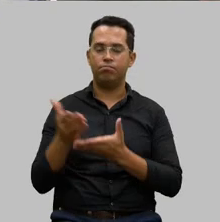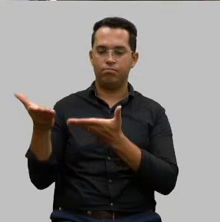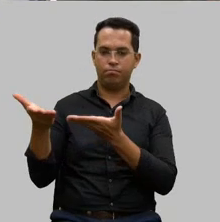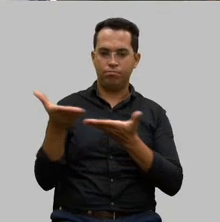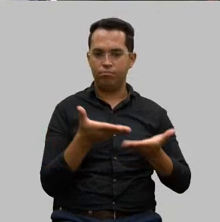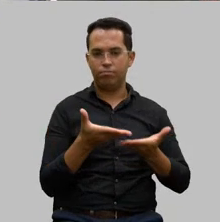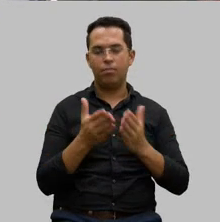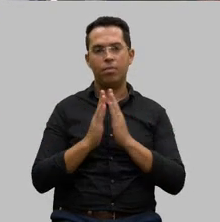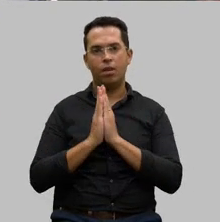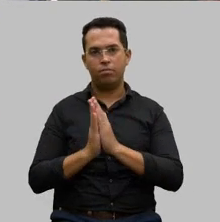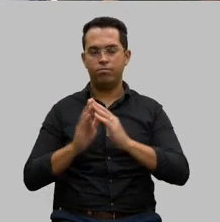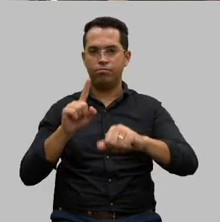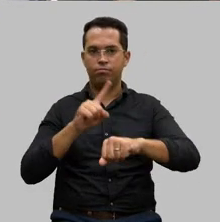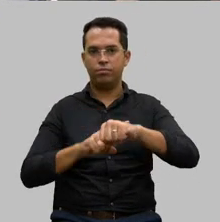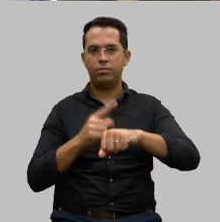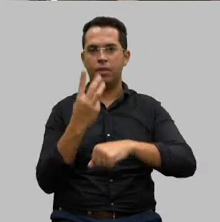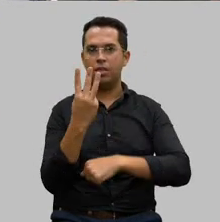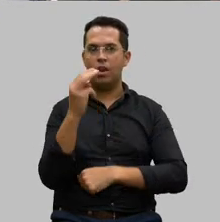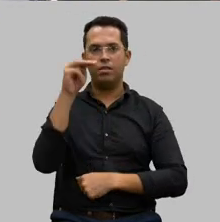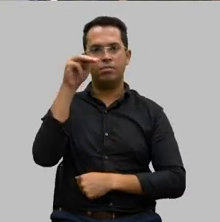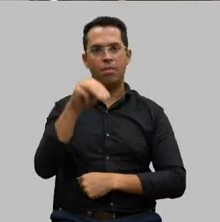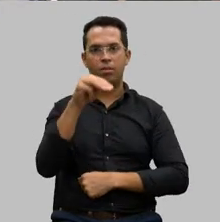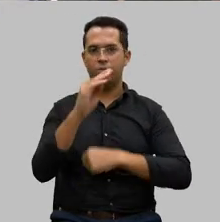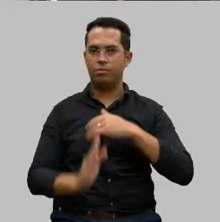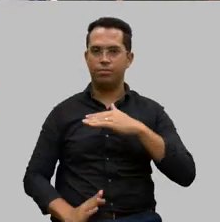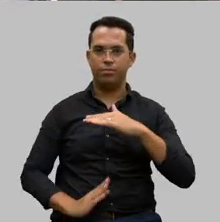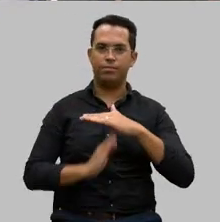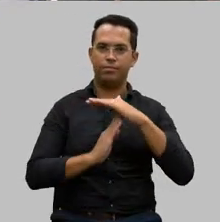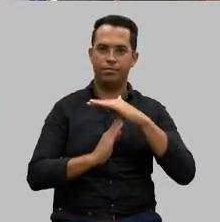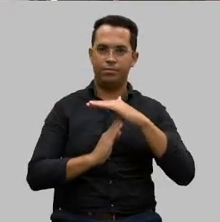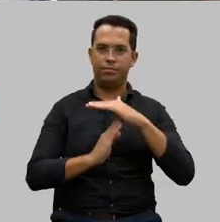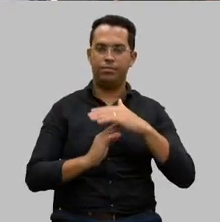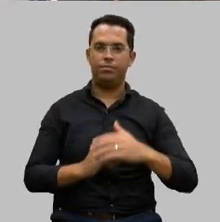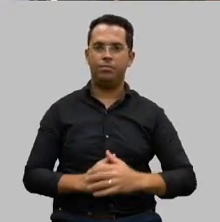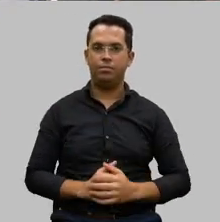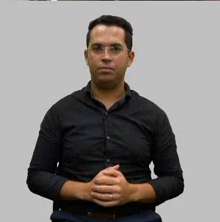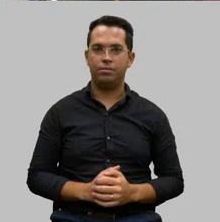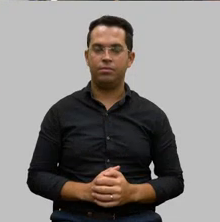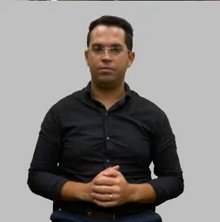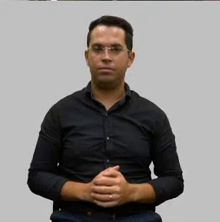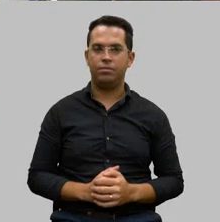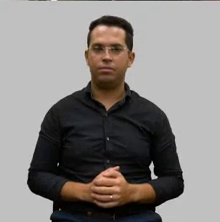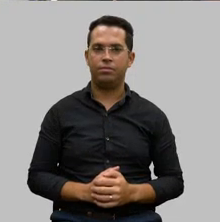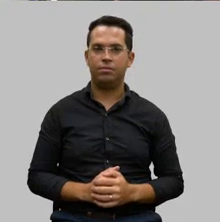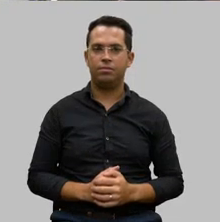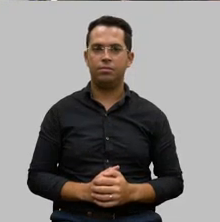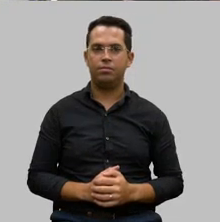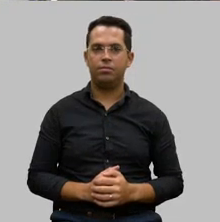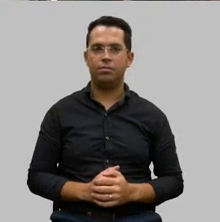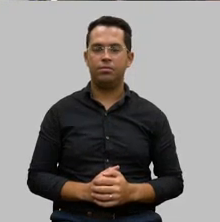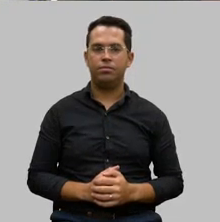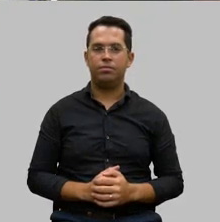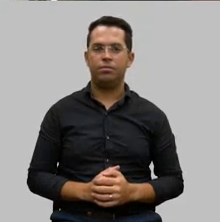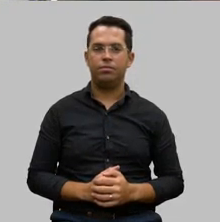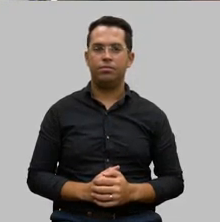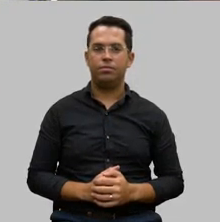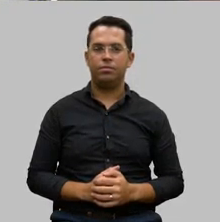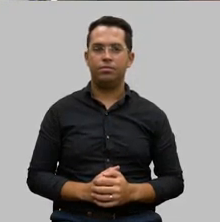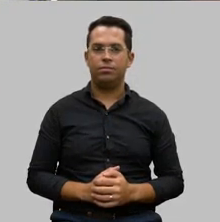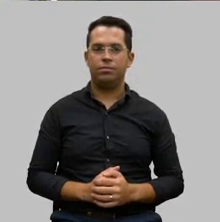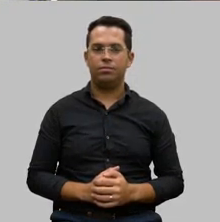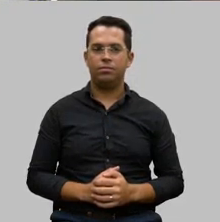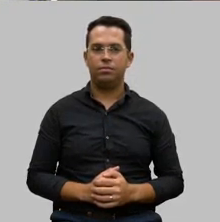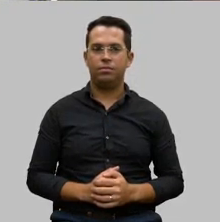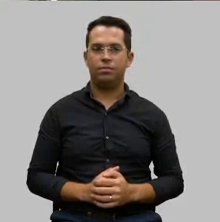minutos para que a gente possa caminhar aqui pro recebimento dos requerimentos e proceder a finalização dessa audiência pública de